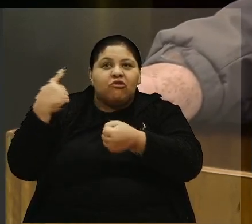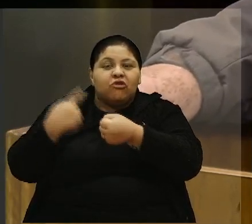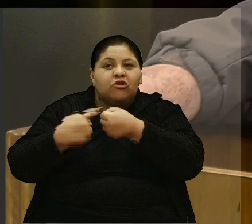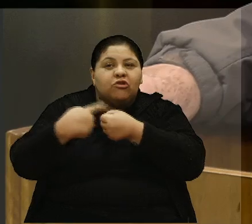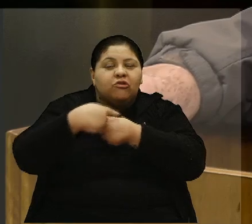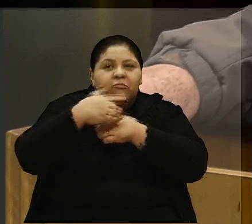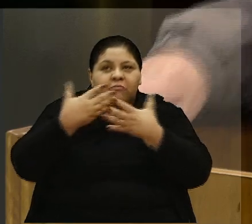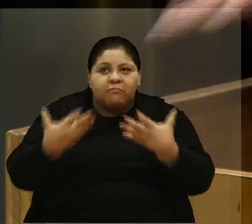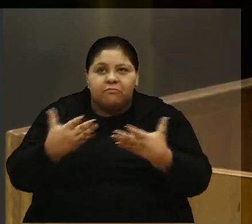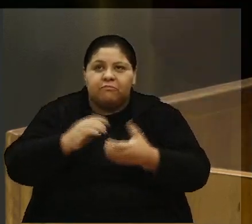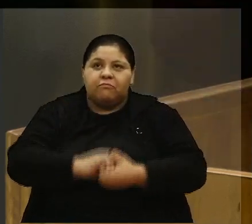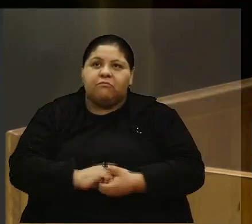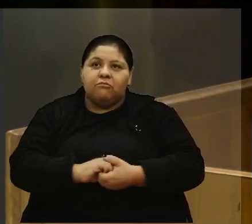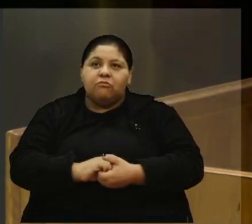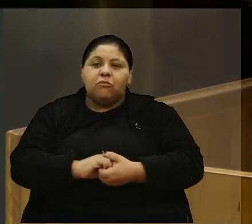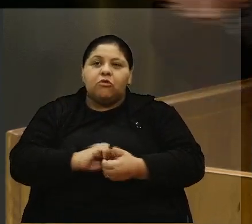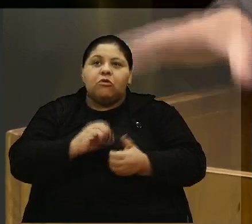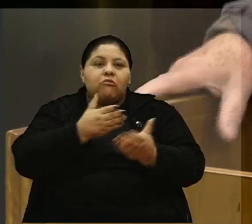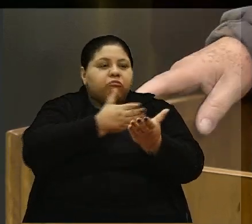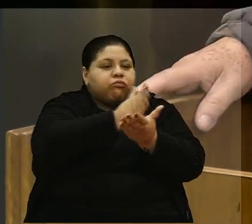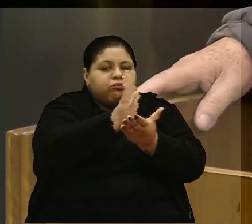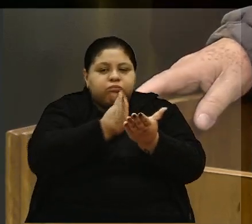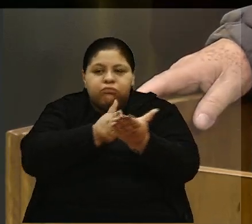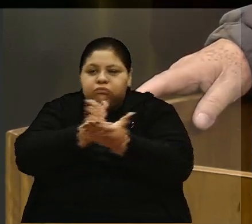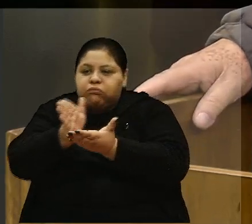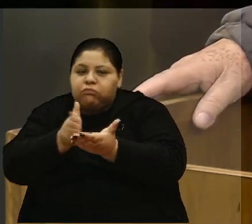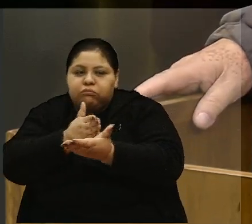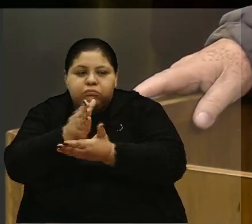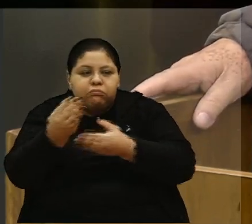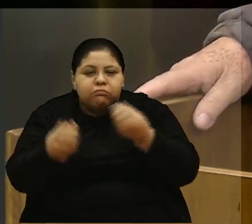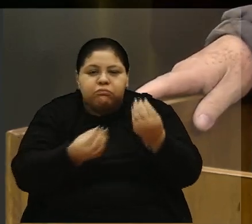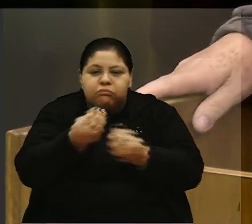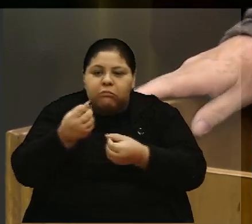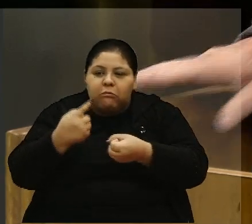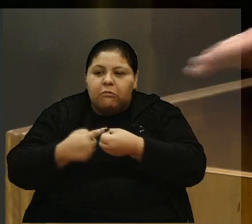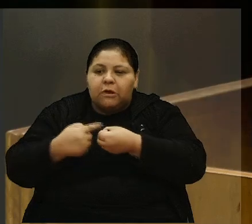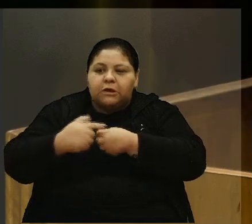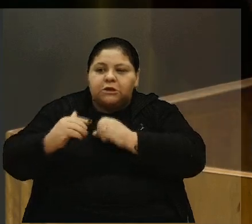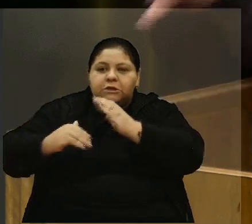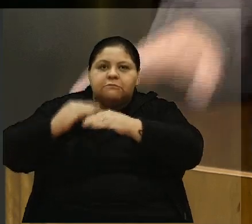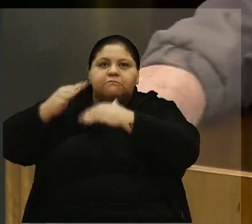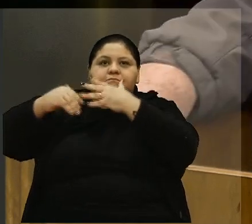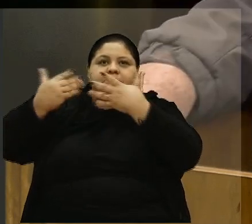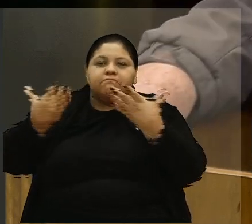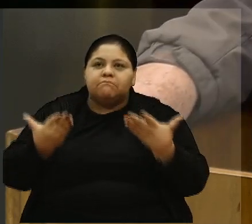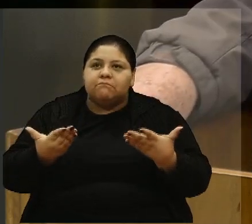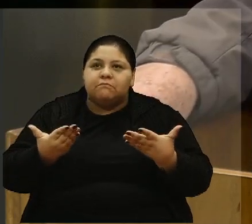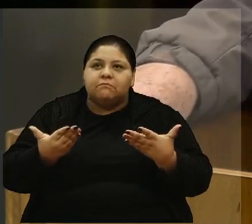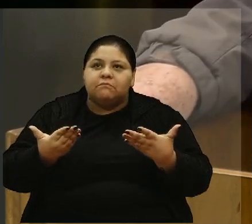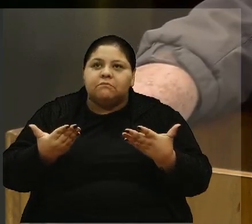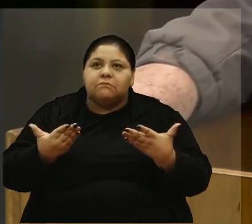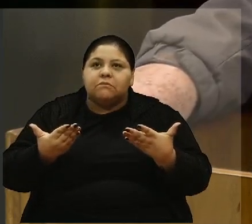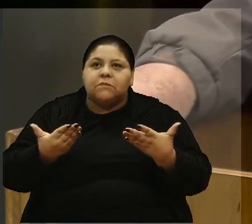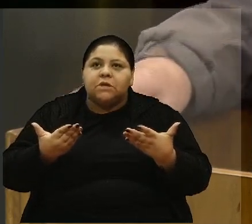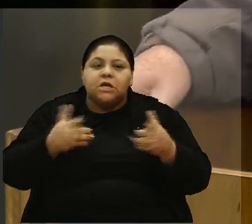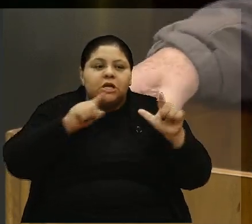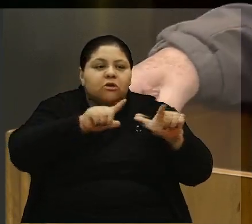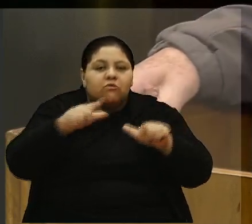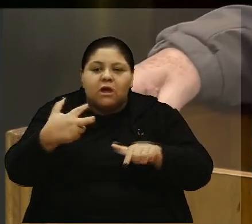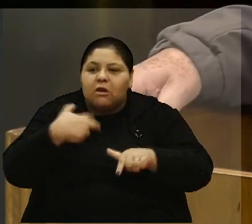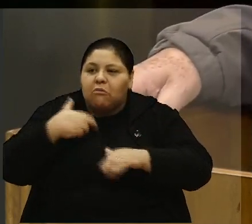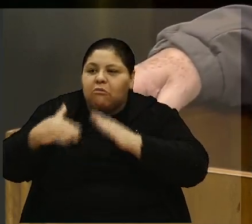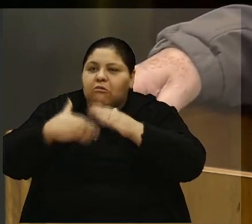cidadania. Para que lado Caxias pode crescer? Para onde ela não pode crescer? E